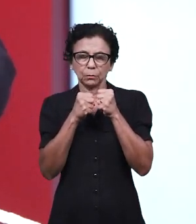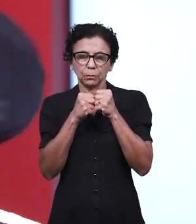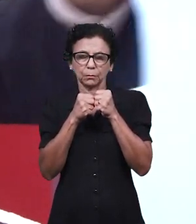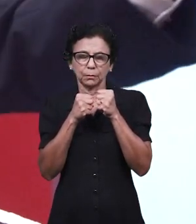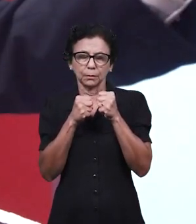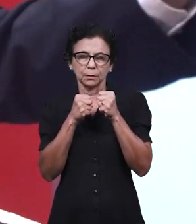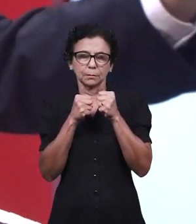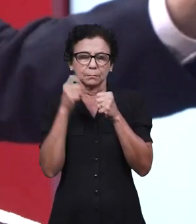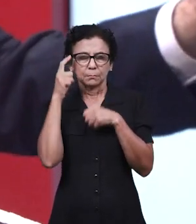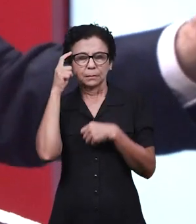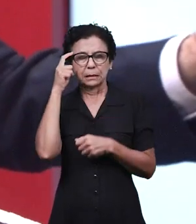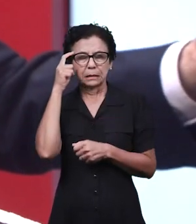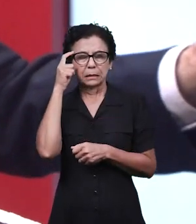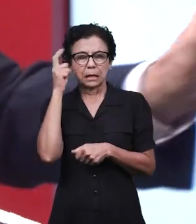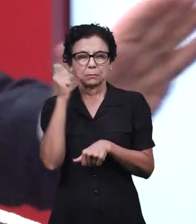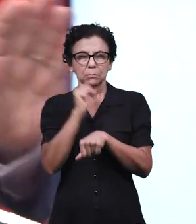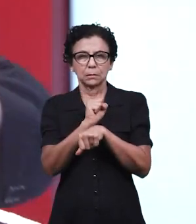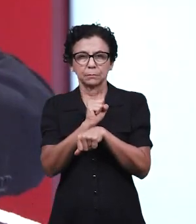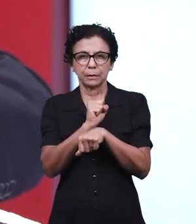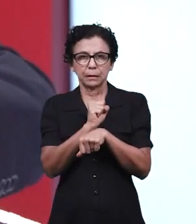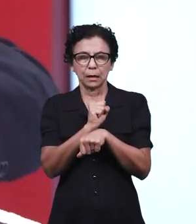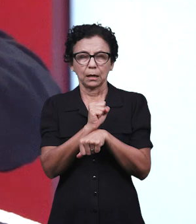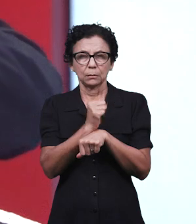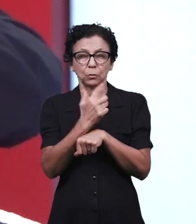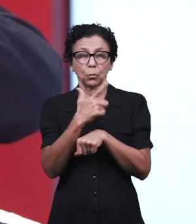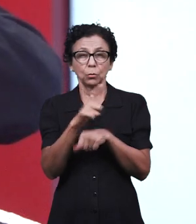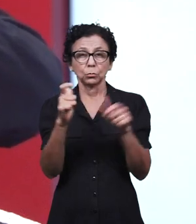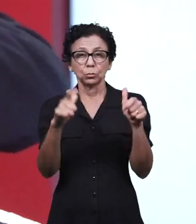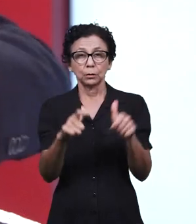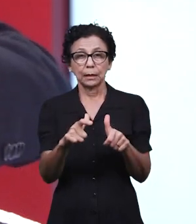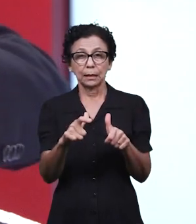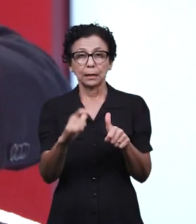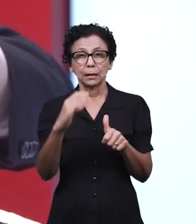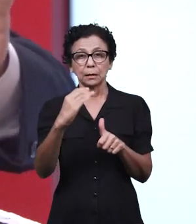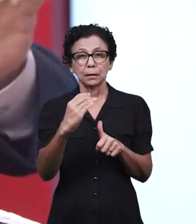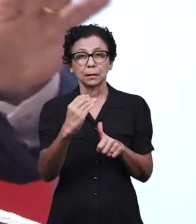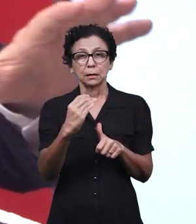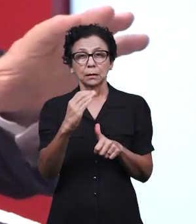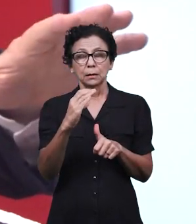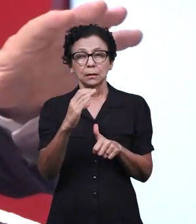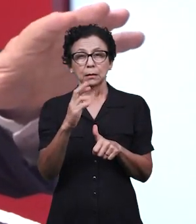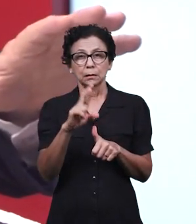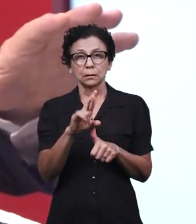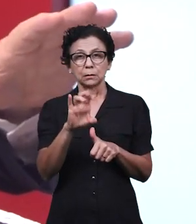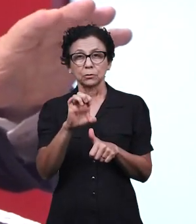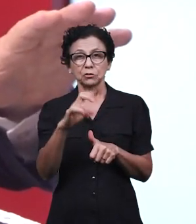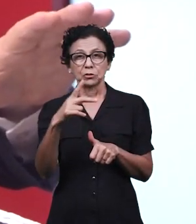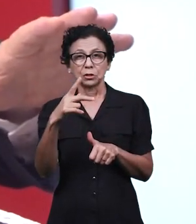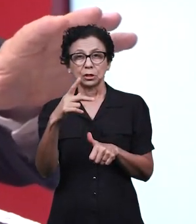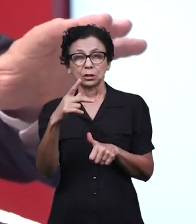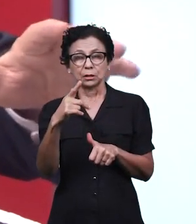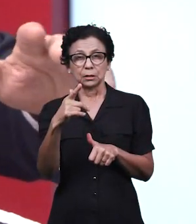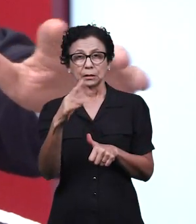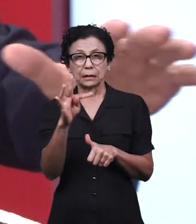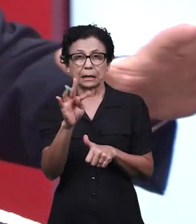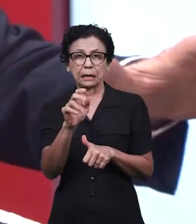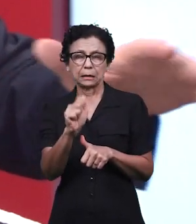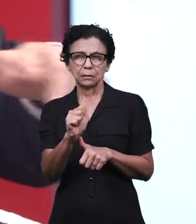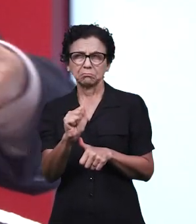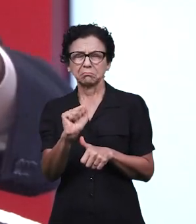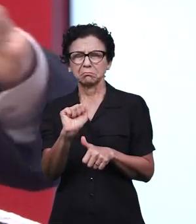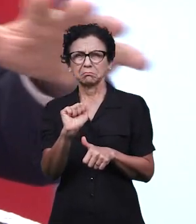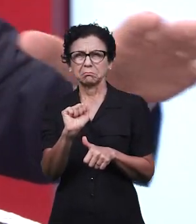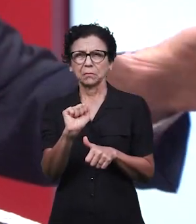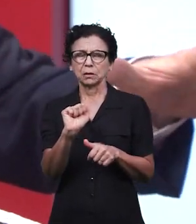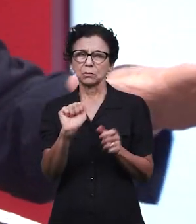completamente o controle do navio. E aí iria entrar, eu vou fazer uma pausa, né? Porque